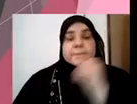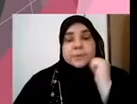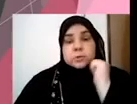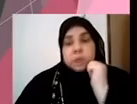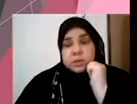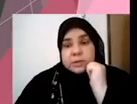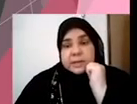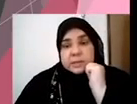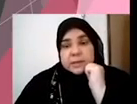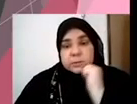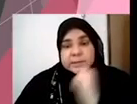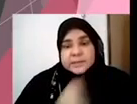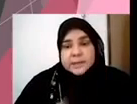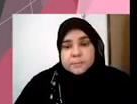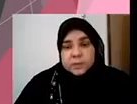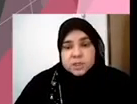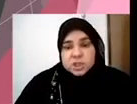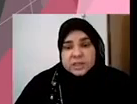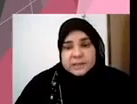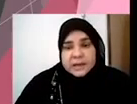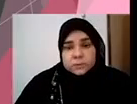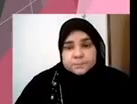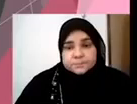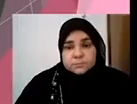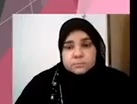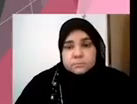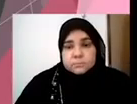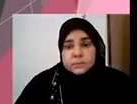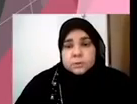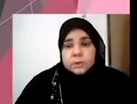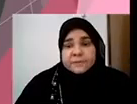certo? Então, no nosso caso lá do exemplo que tinha dado